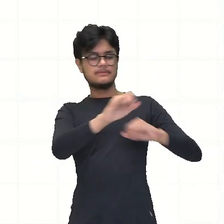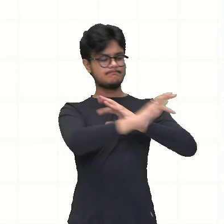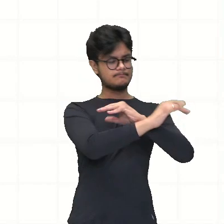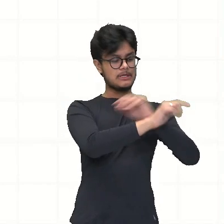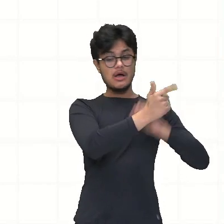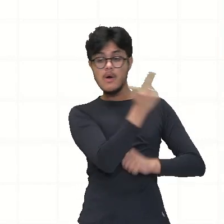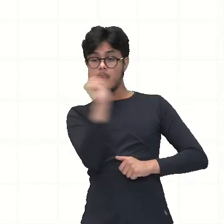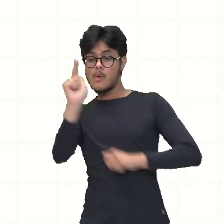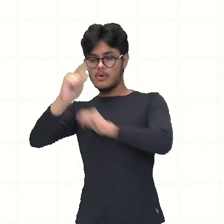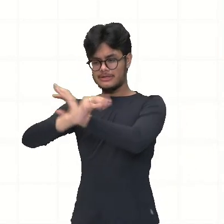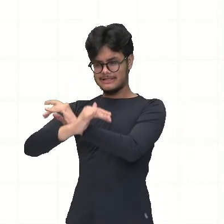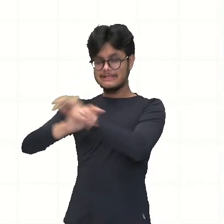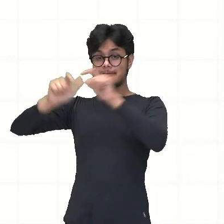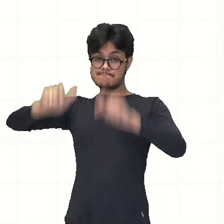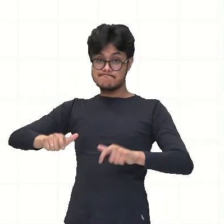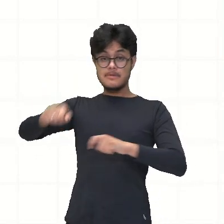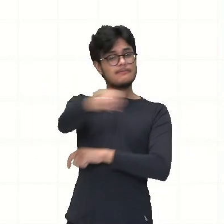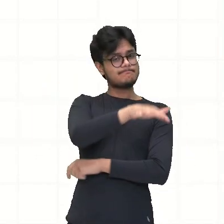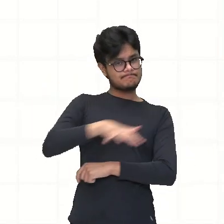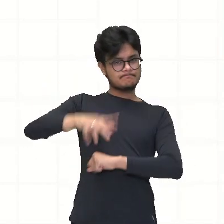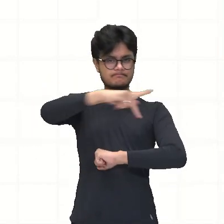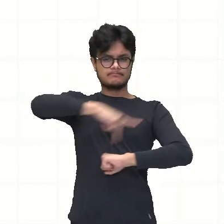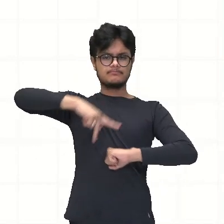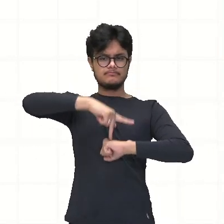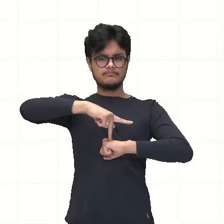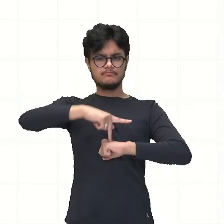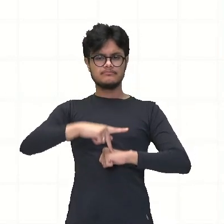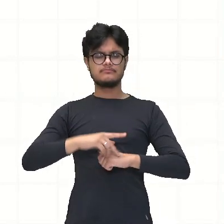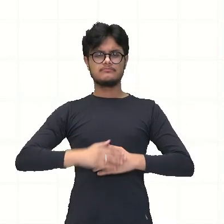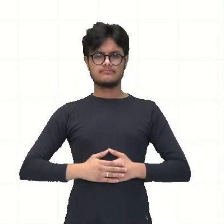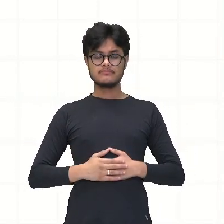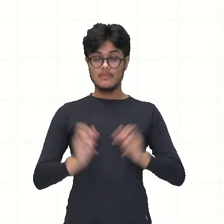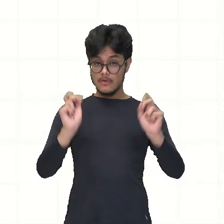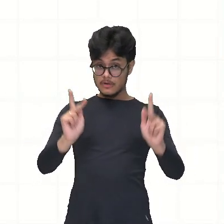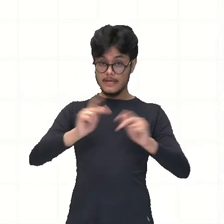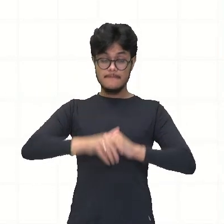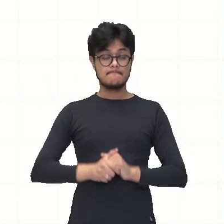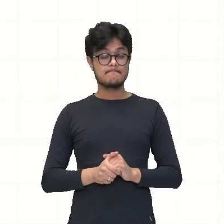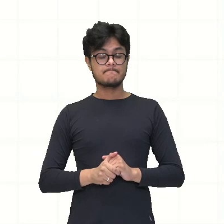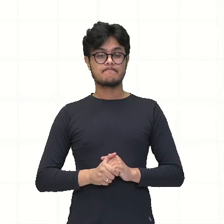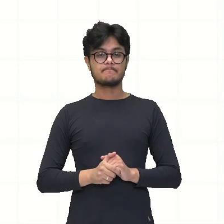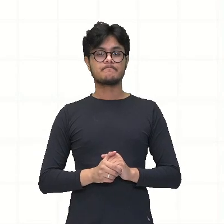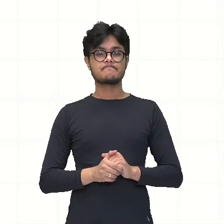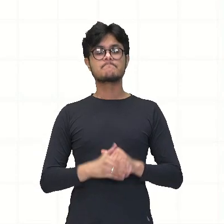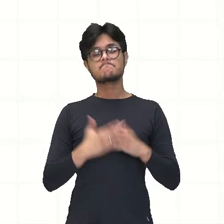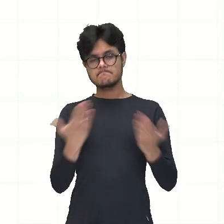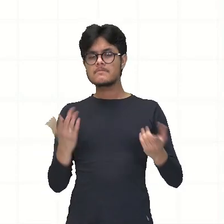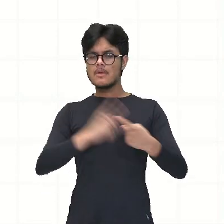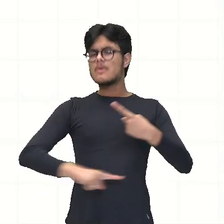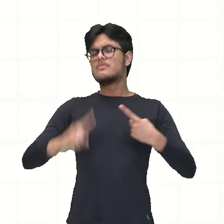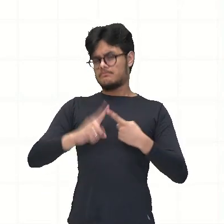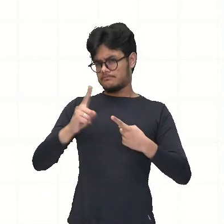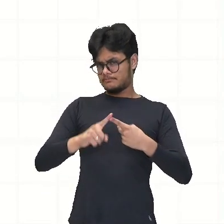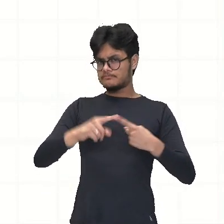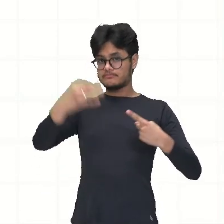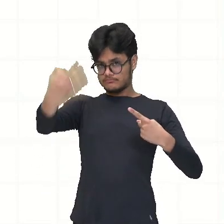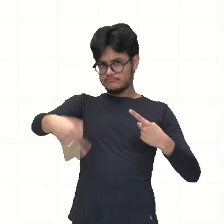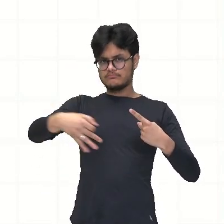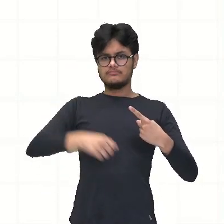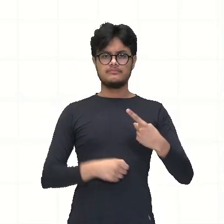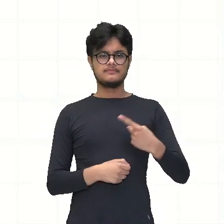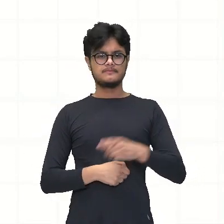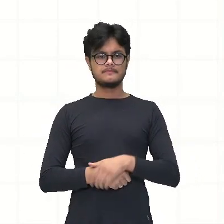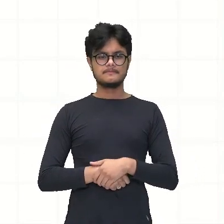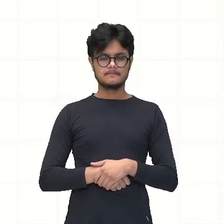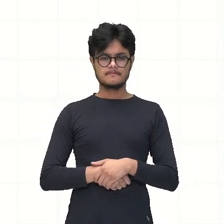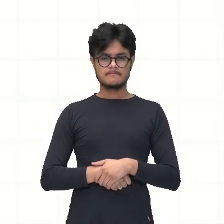outra cidade, ou então saiu do seu estado e foi para São Paulo, para o Rio Grande do Sul, então nós vamos chamar de migração